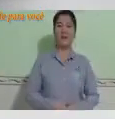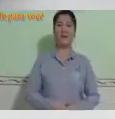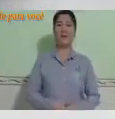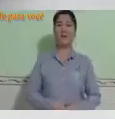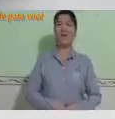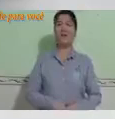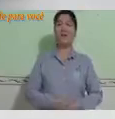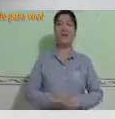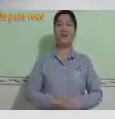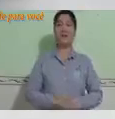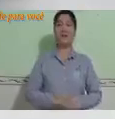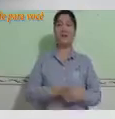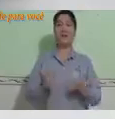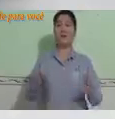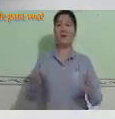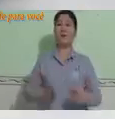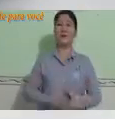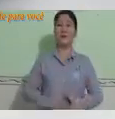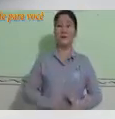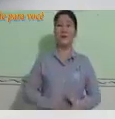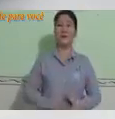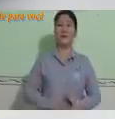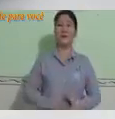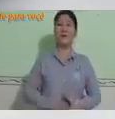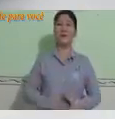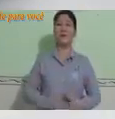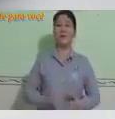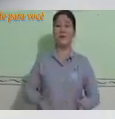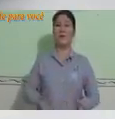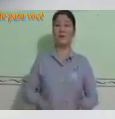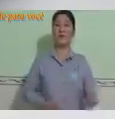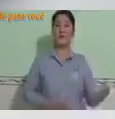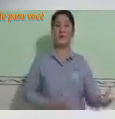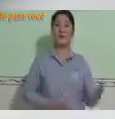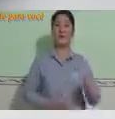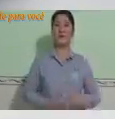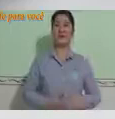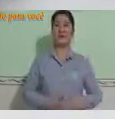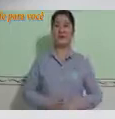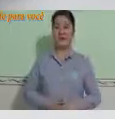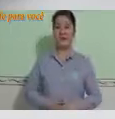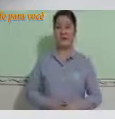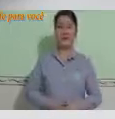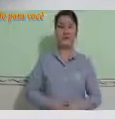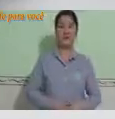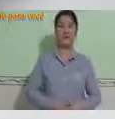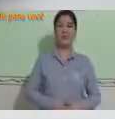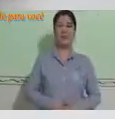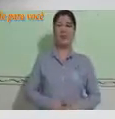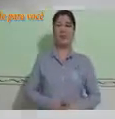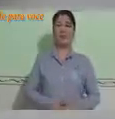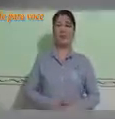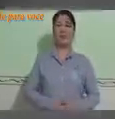Veja alguns exemplos de exercícios de alongamento para idosos. Estes exercícios devem ser feitos, vírgula, no